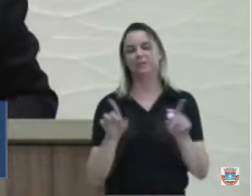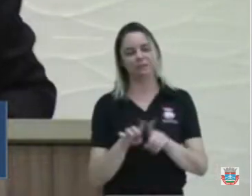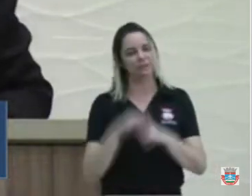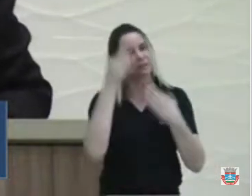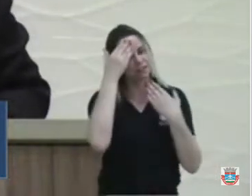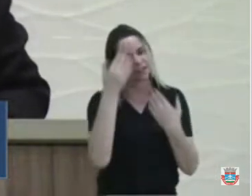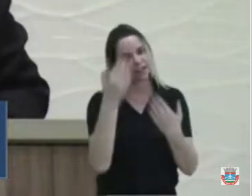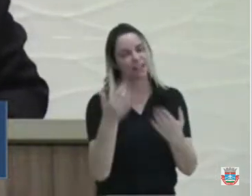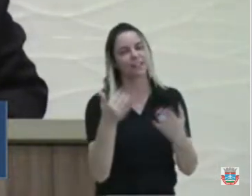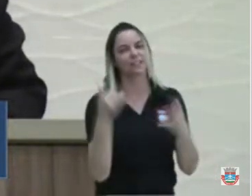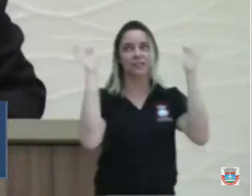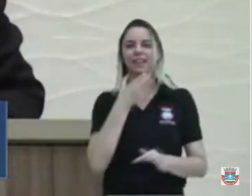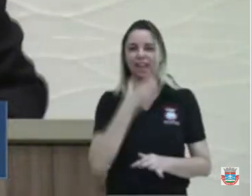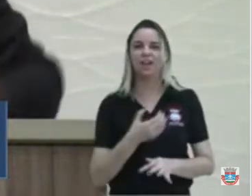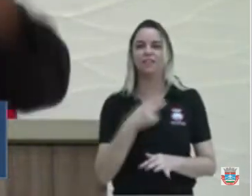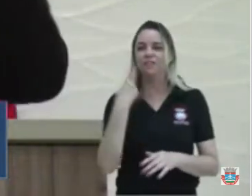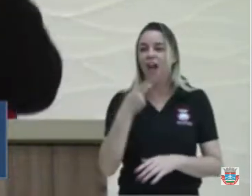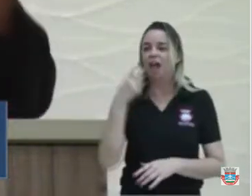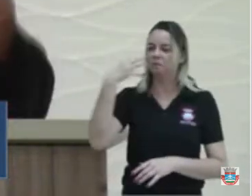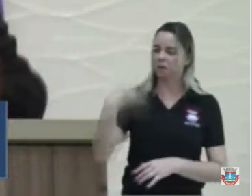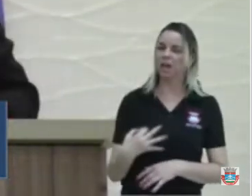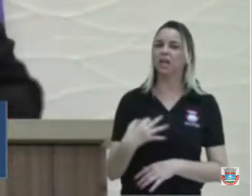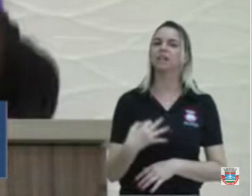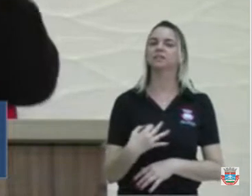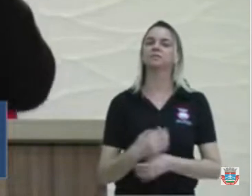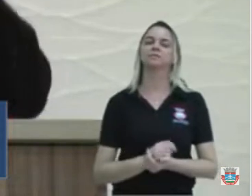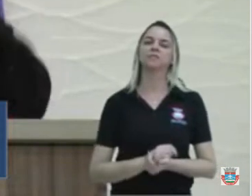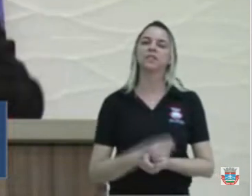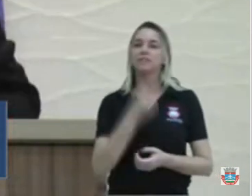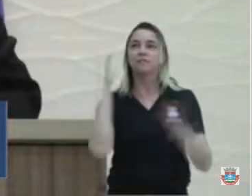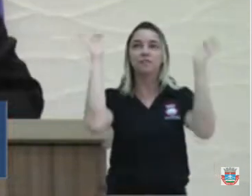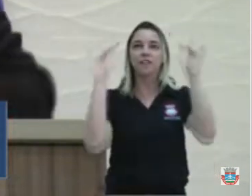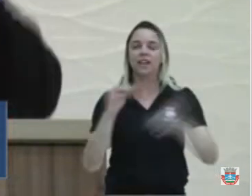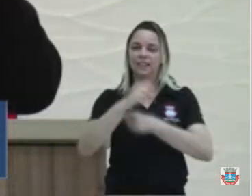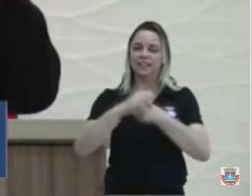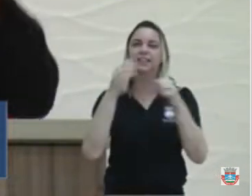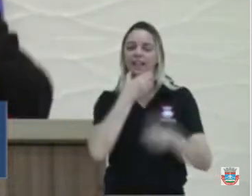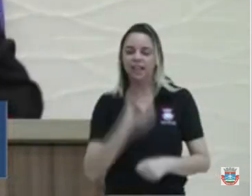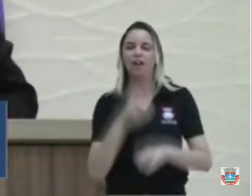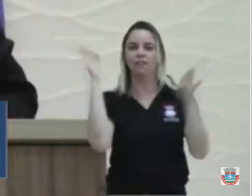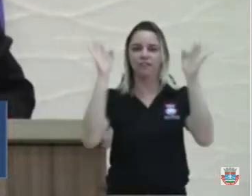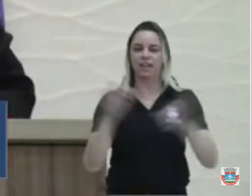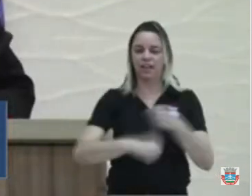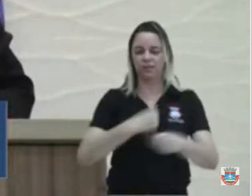para aquele que fala bem, para aquele que fala mal, um Feliz Natal, um Feliz Ano Novo e que Deus proteja a